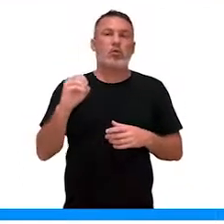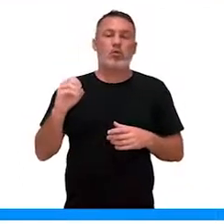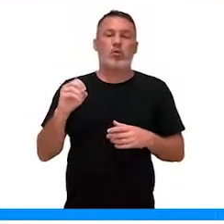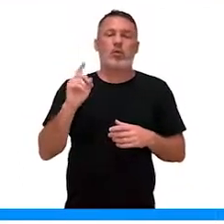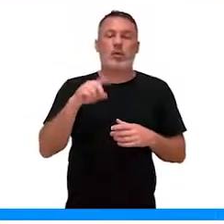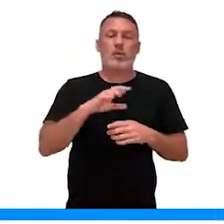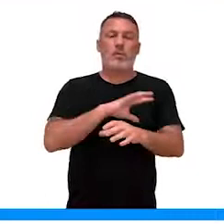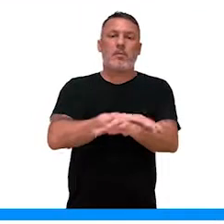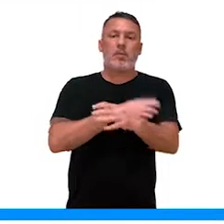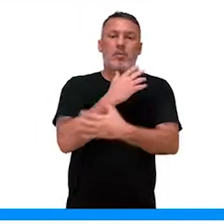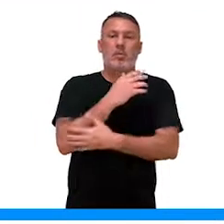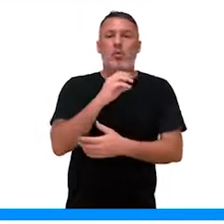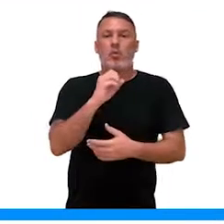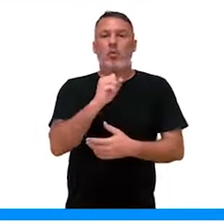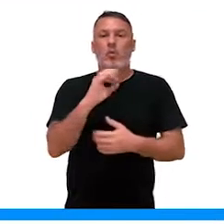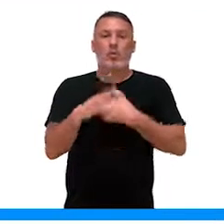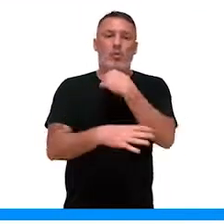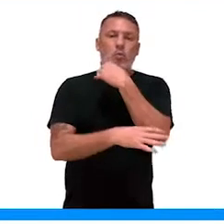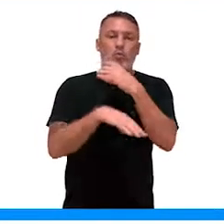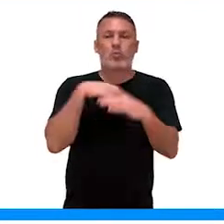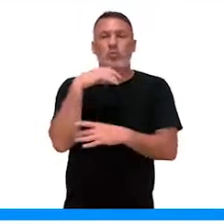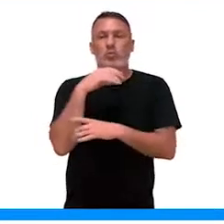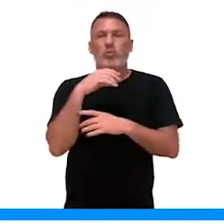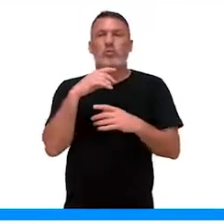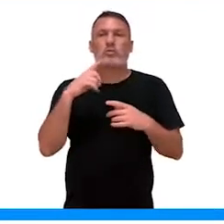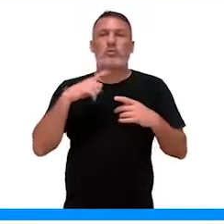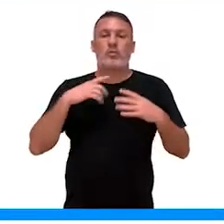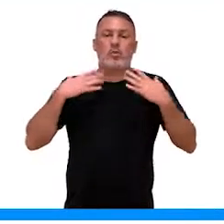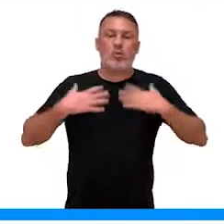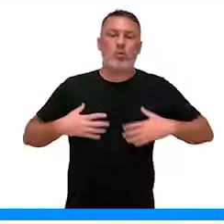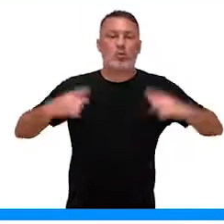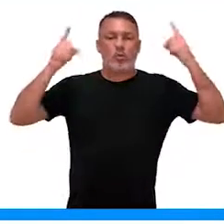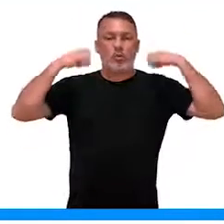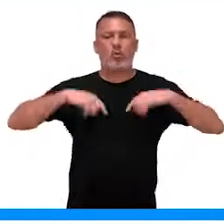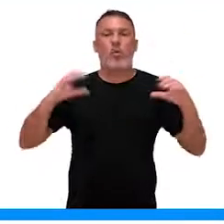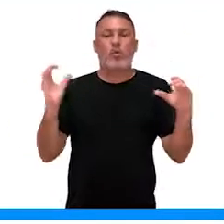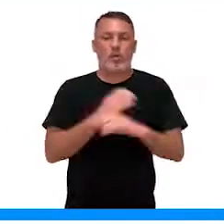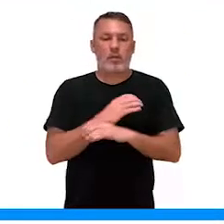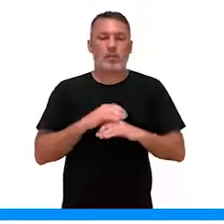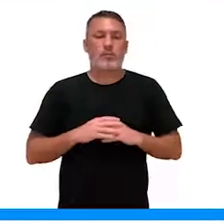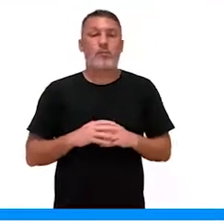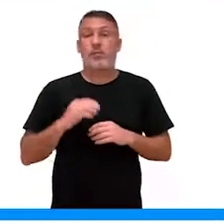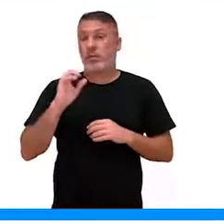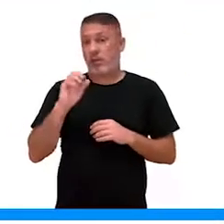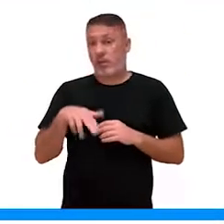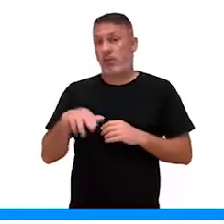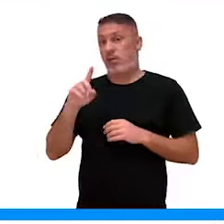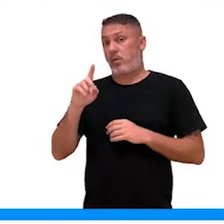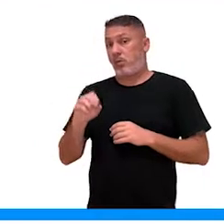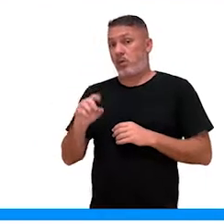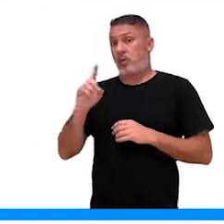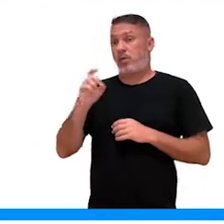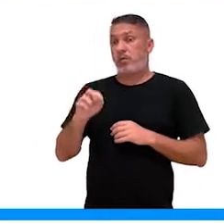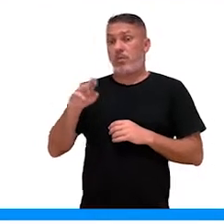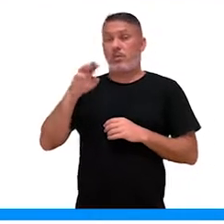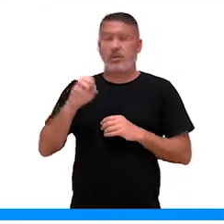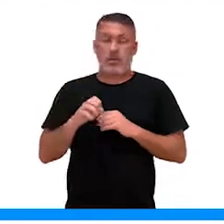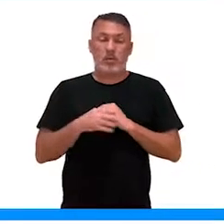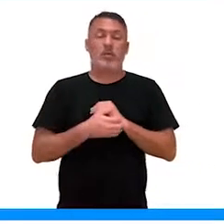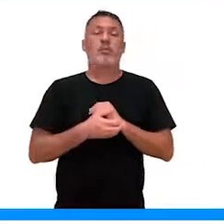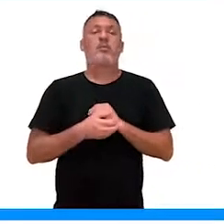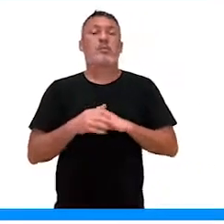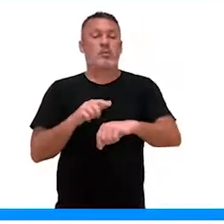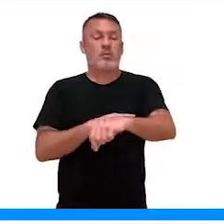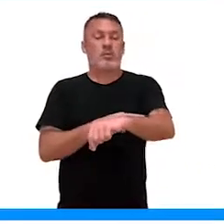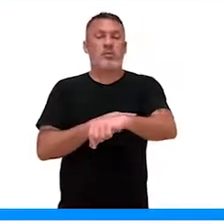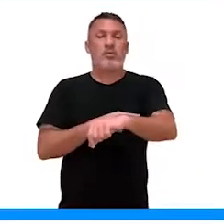membros, né? Os ossos dos nossos membros superiores e inferiores. A endoderme, que é aquele tecido mais